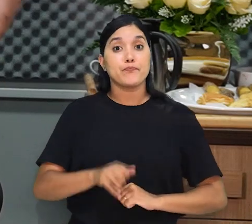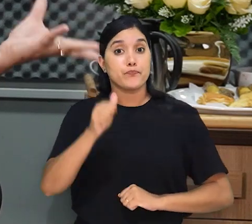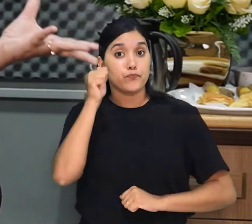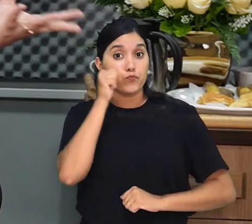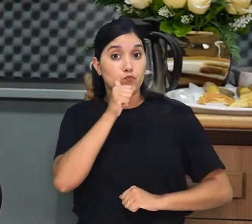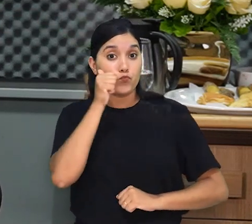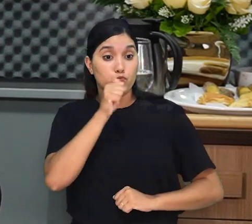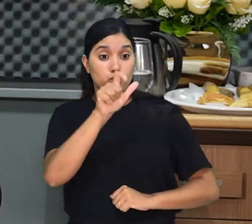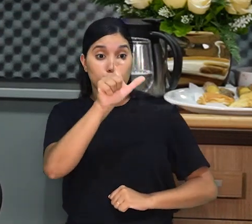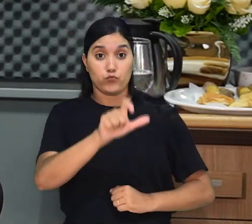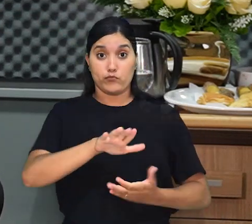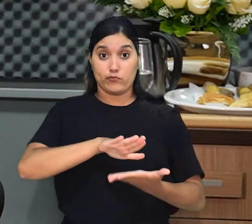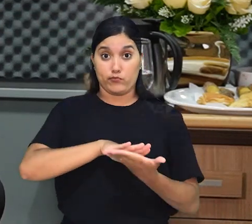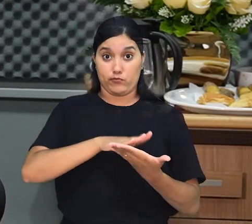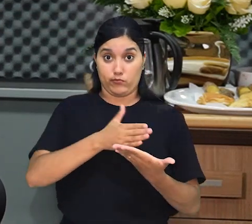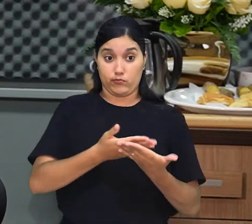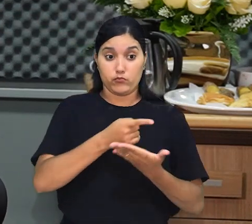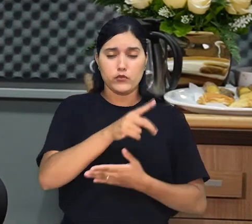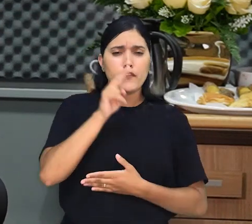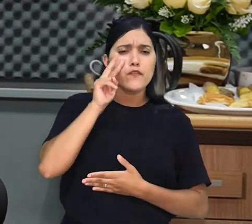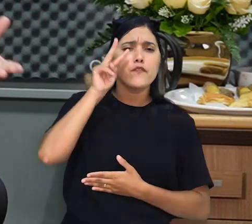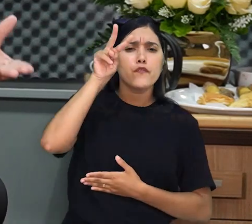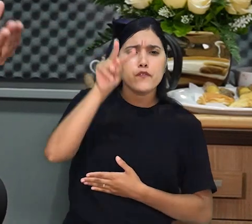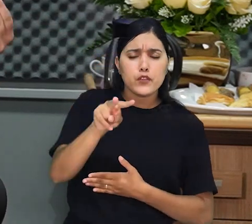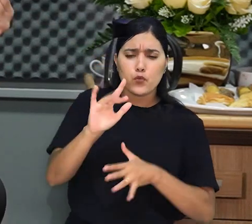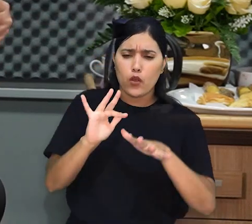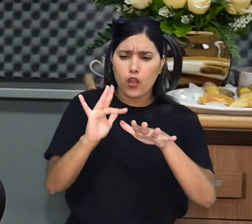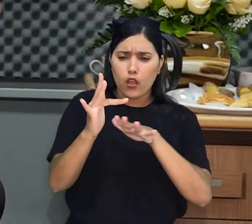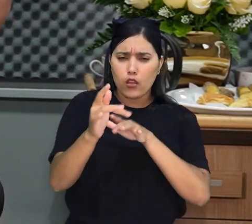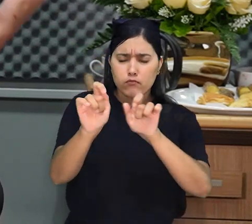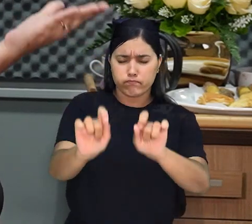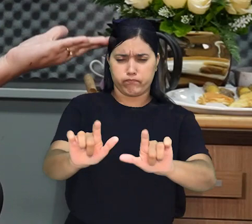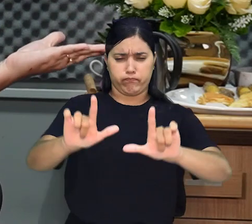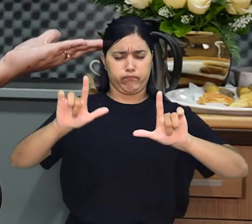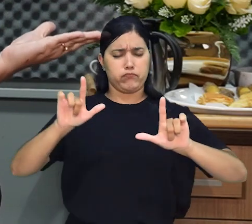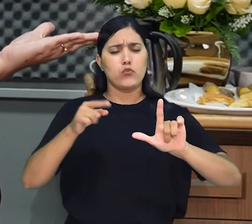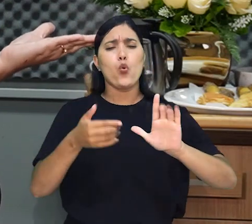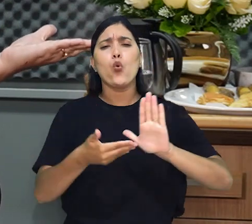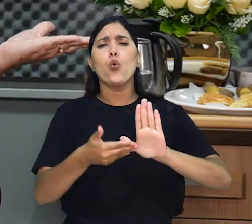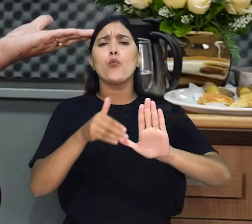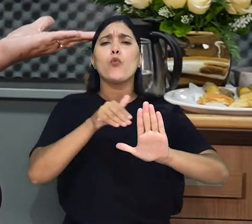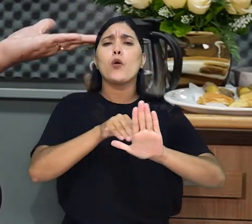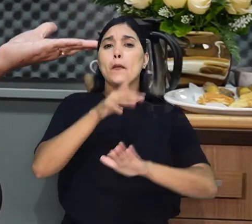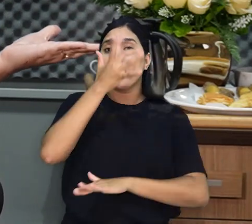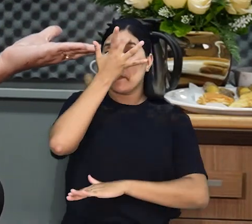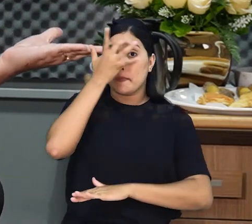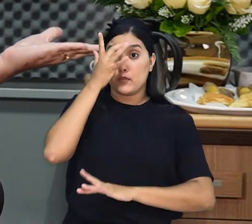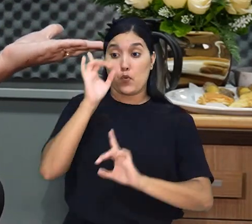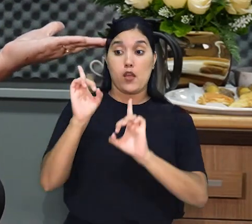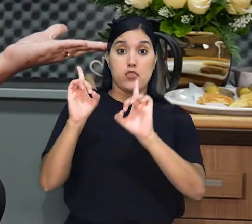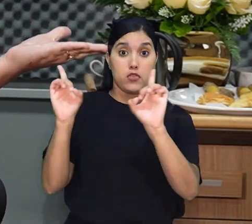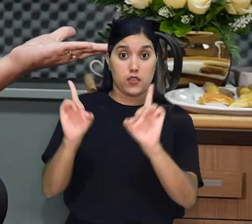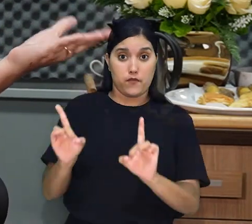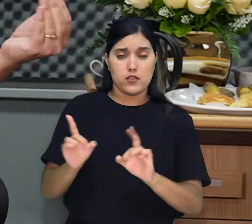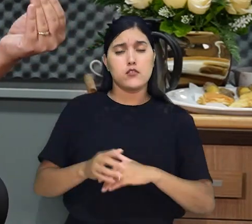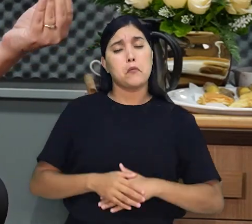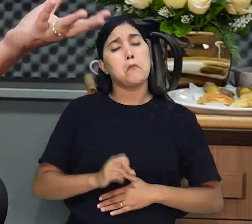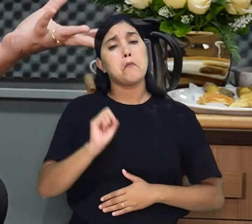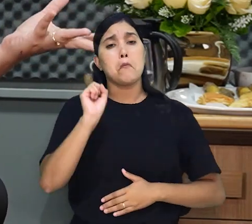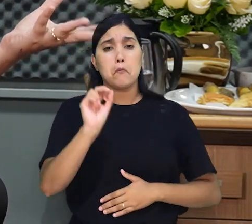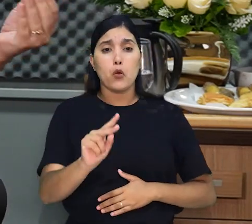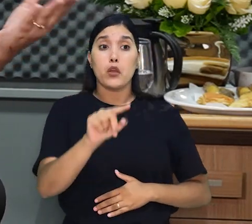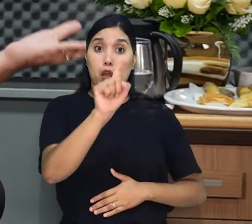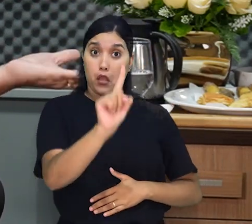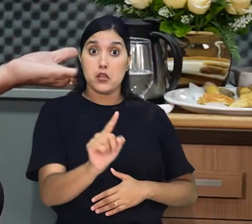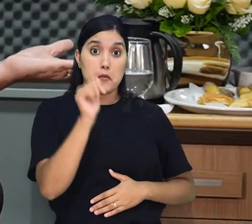viu um anúncio numa rede social falando que tinha oportunidade para pessoas com deficiência. E aí ela falou